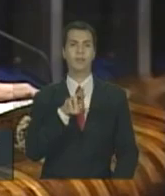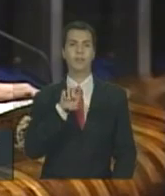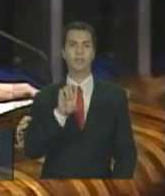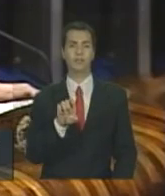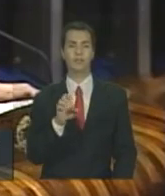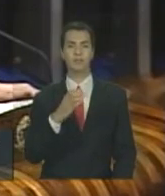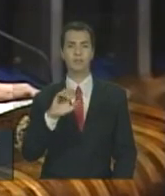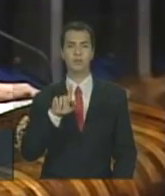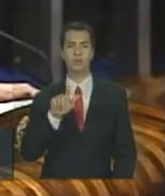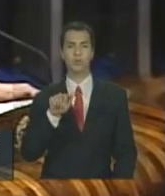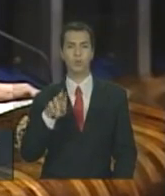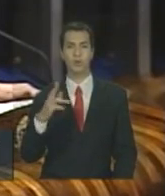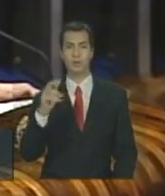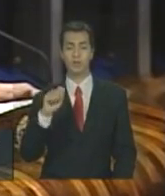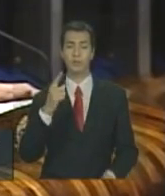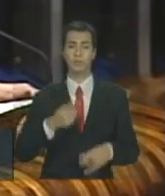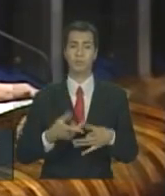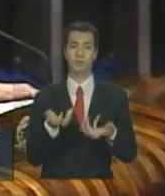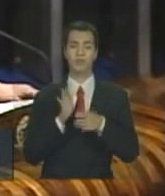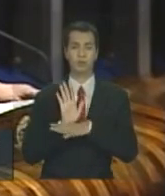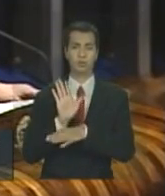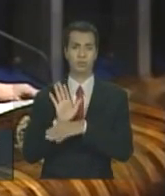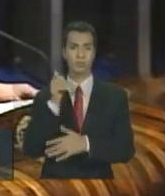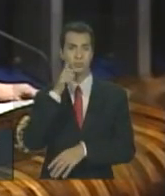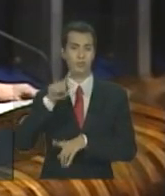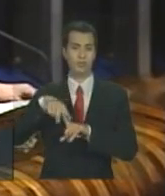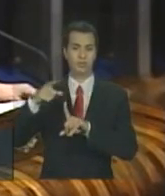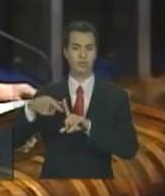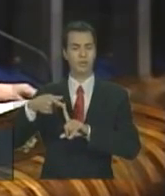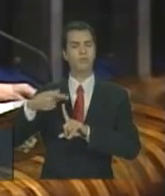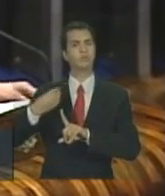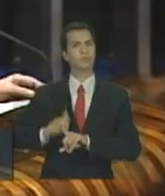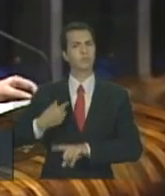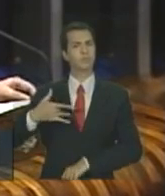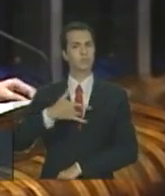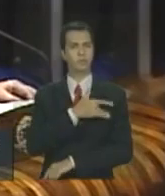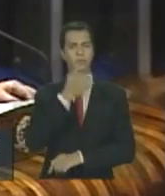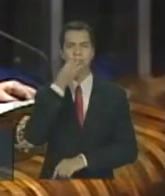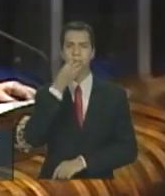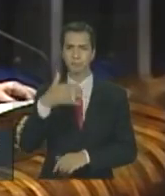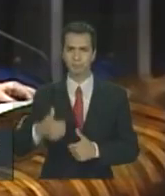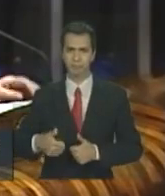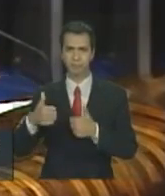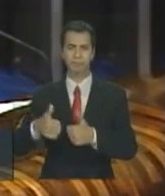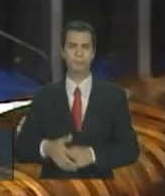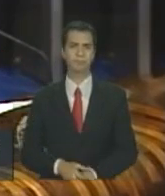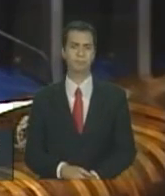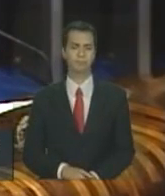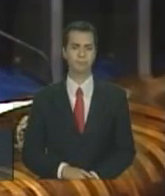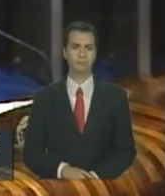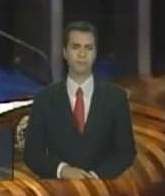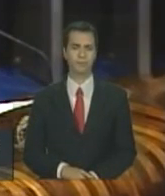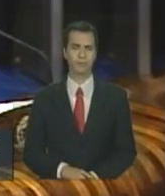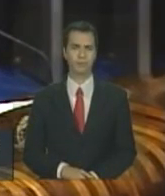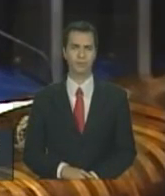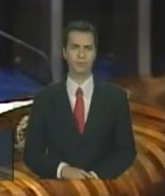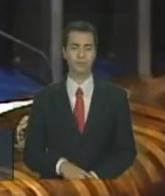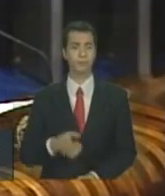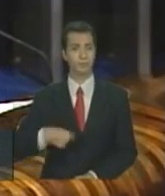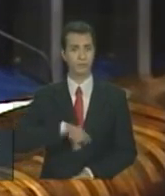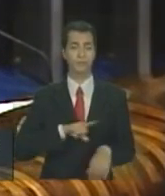mulheres cuidados de qualidade durante toda a gravidez. Por isso também, nós temos de buscar